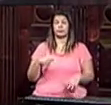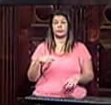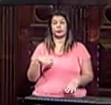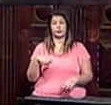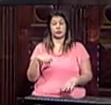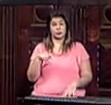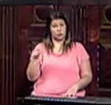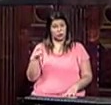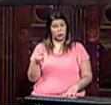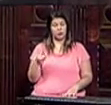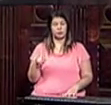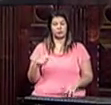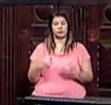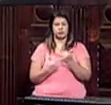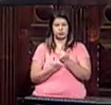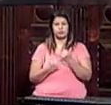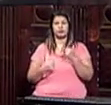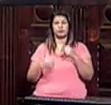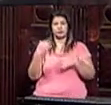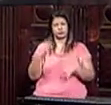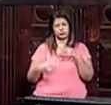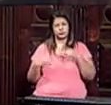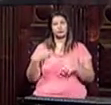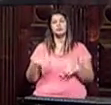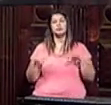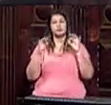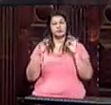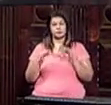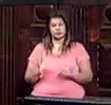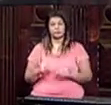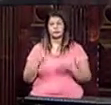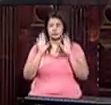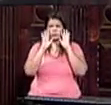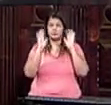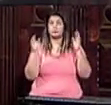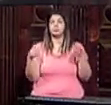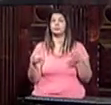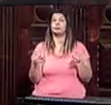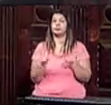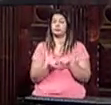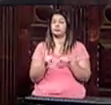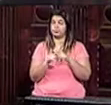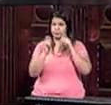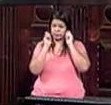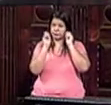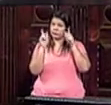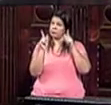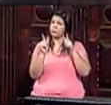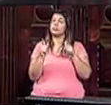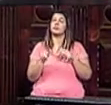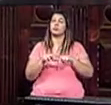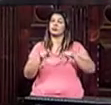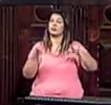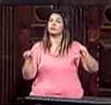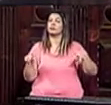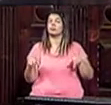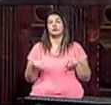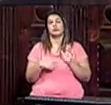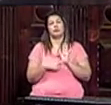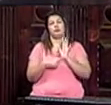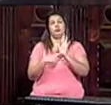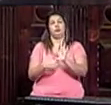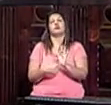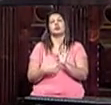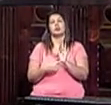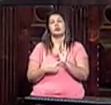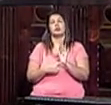da Justiça vai estar, sim, atendendo e atento a essas questões apresentadas no que se refere